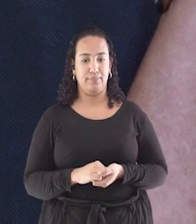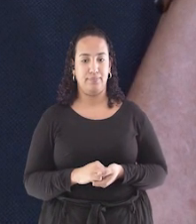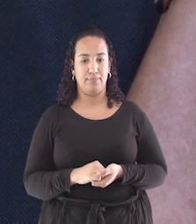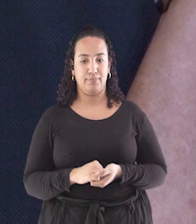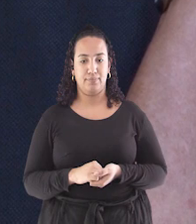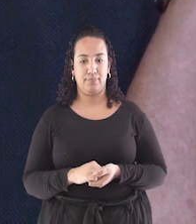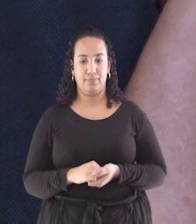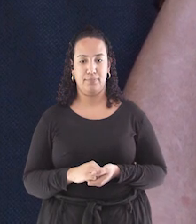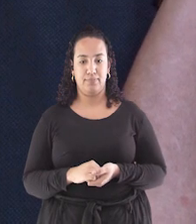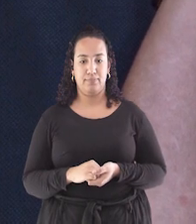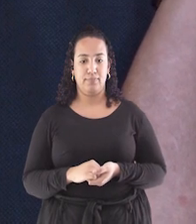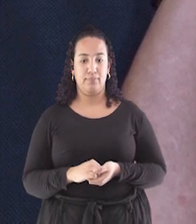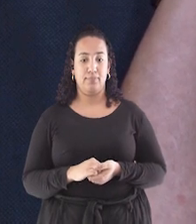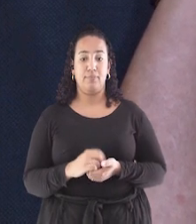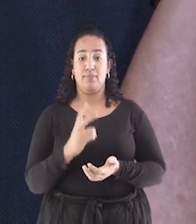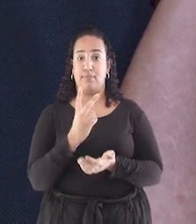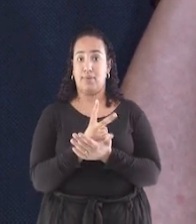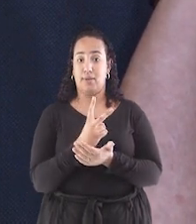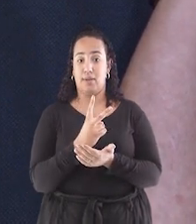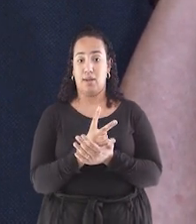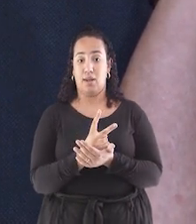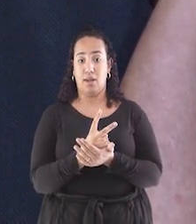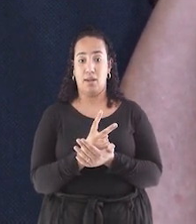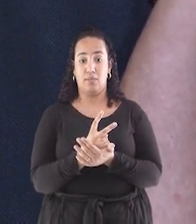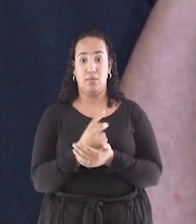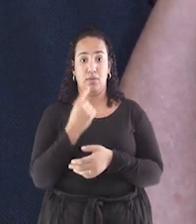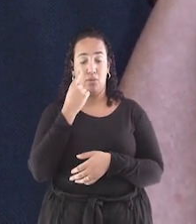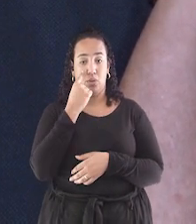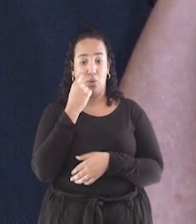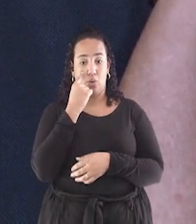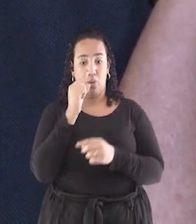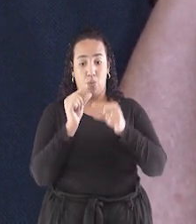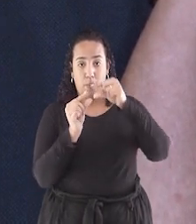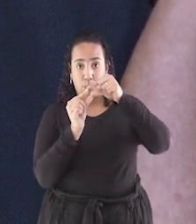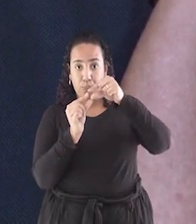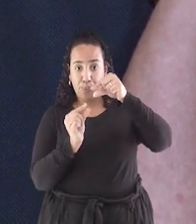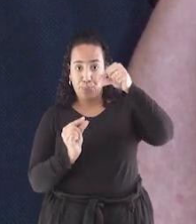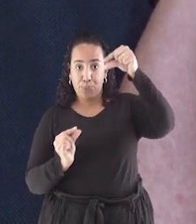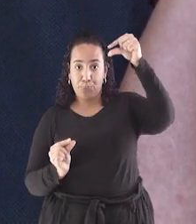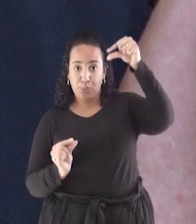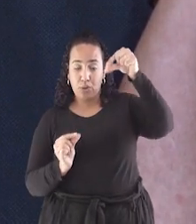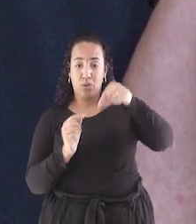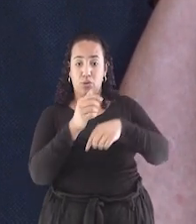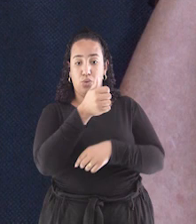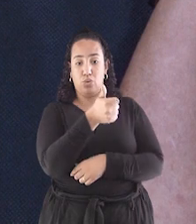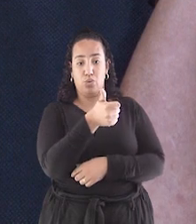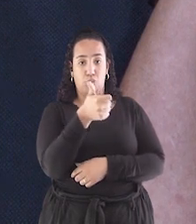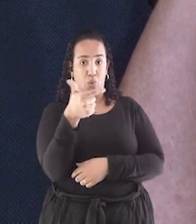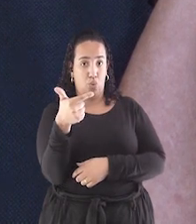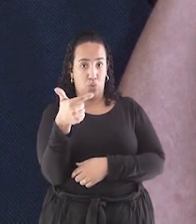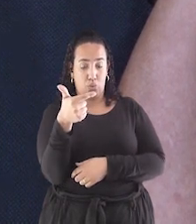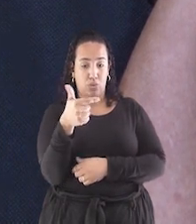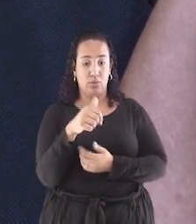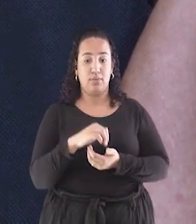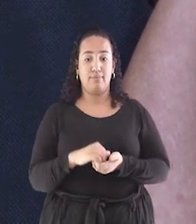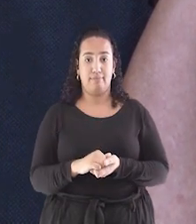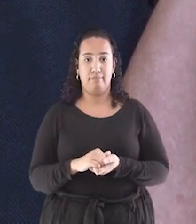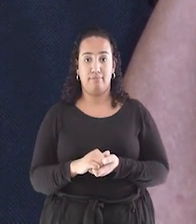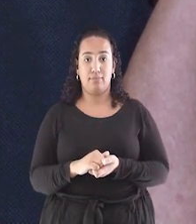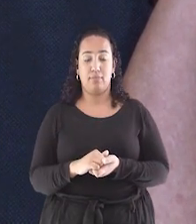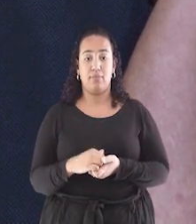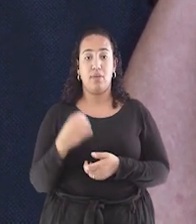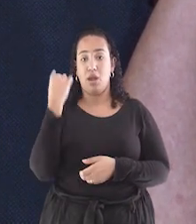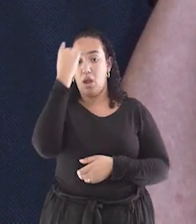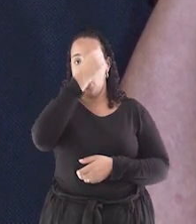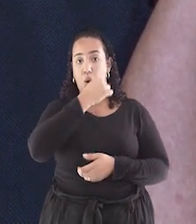Sempre que o ponteiro grande dos minutos estiver apontado para o 12, a hora